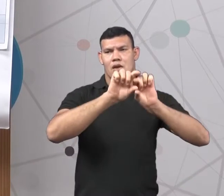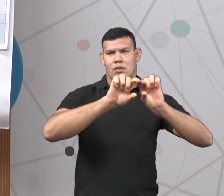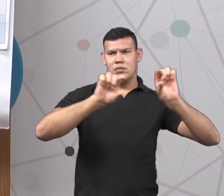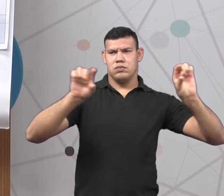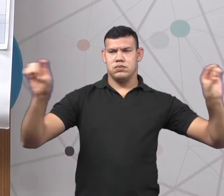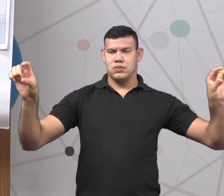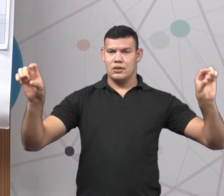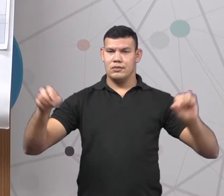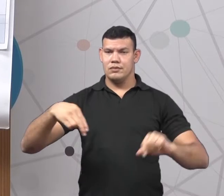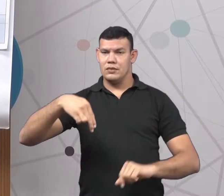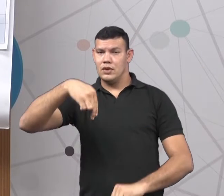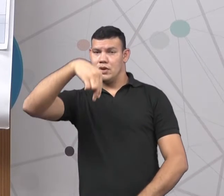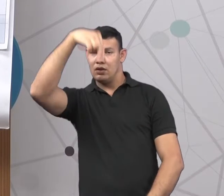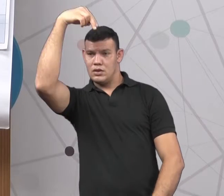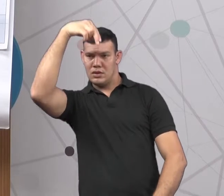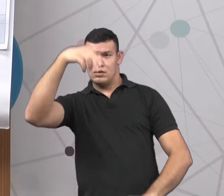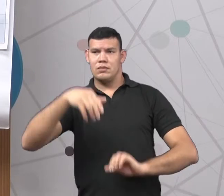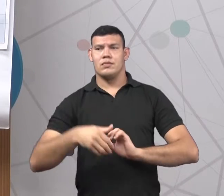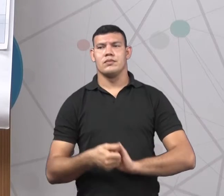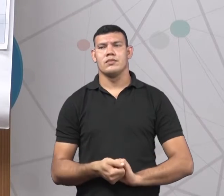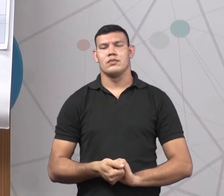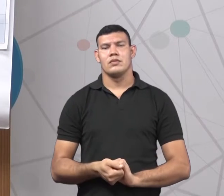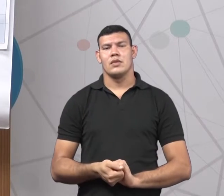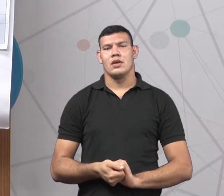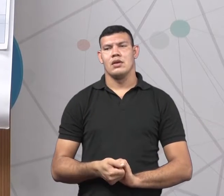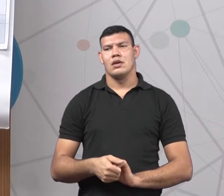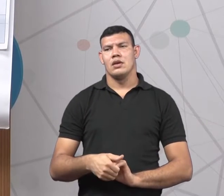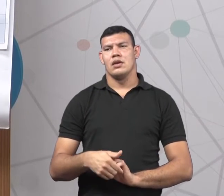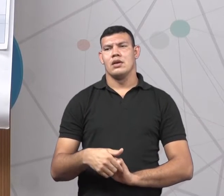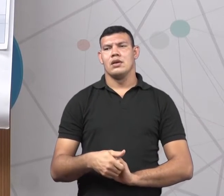região Norte. Na região Norte,